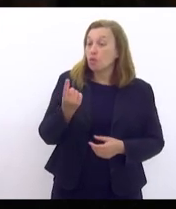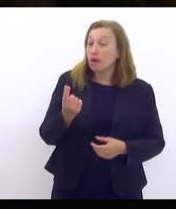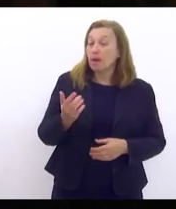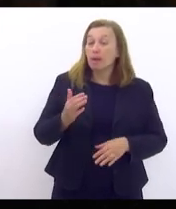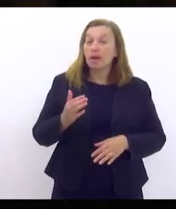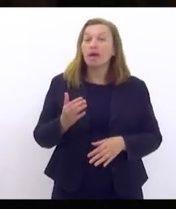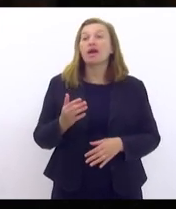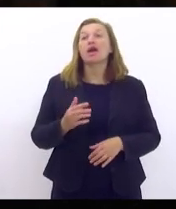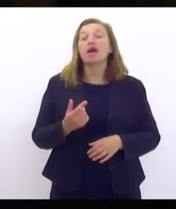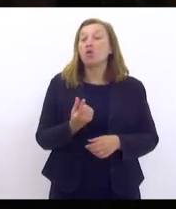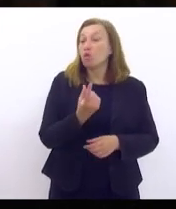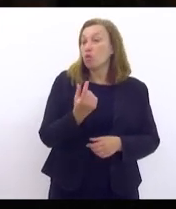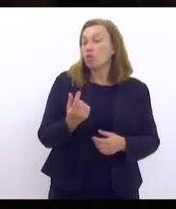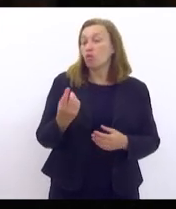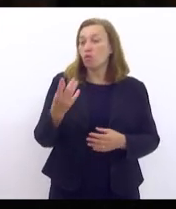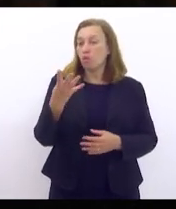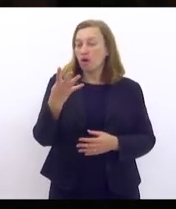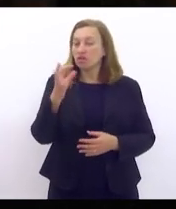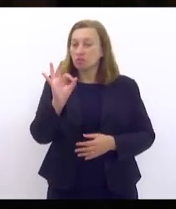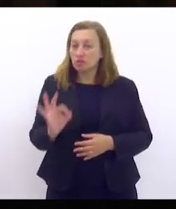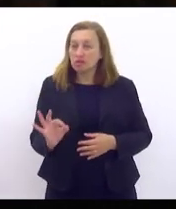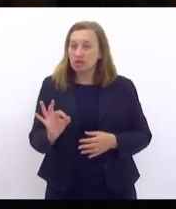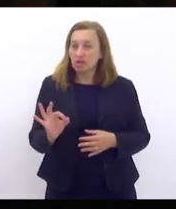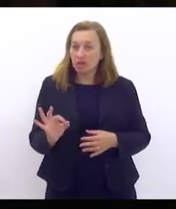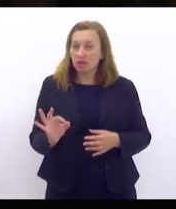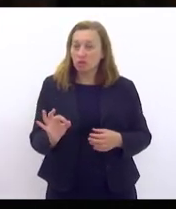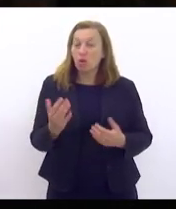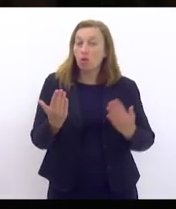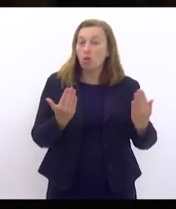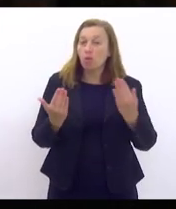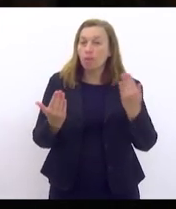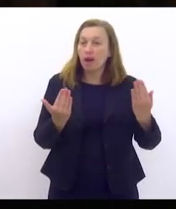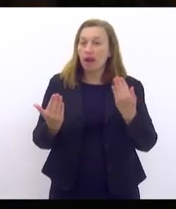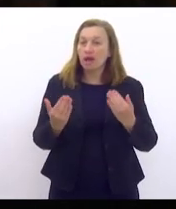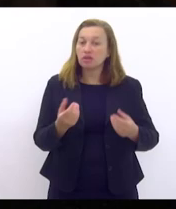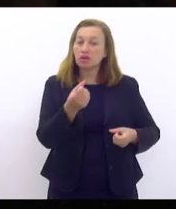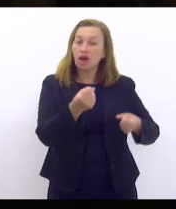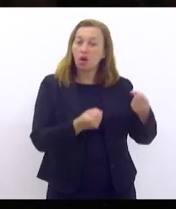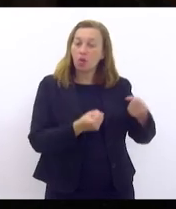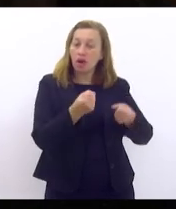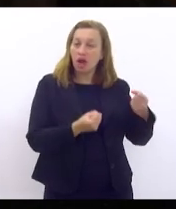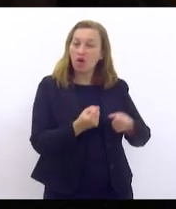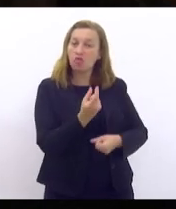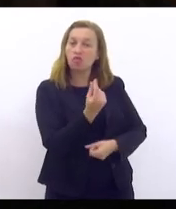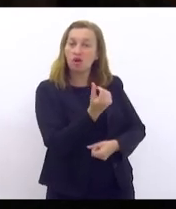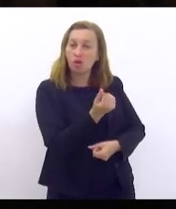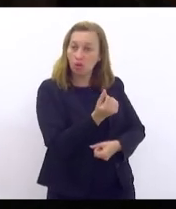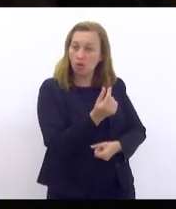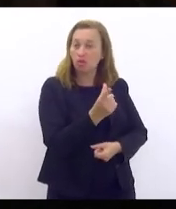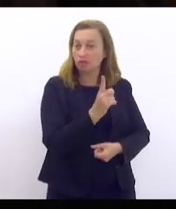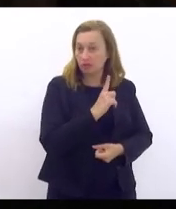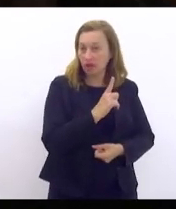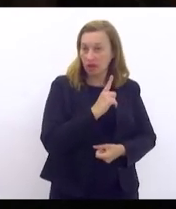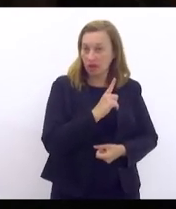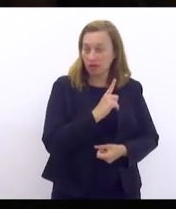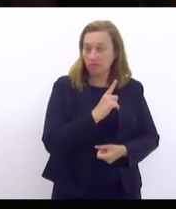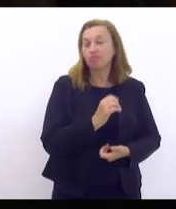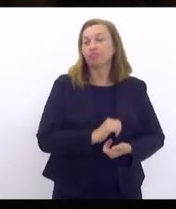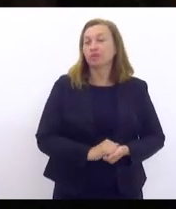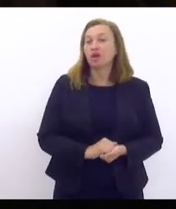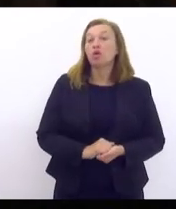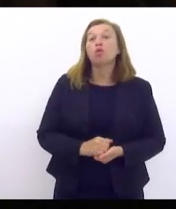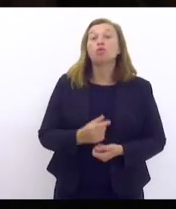não é sobre o valor da aquisição histórica não anualmente segundo